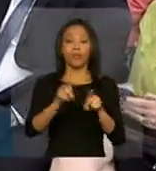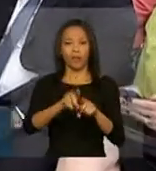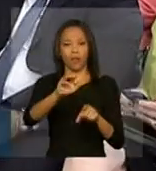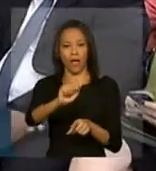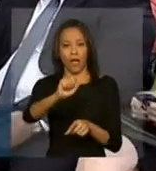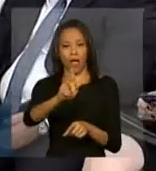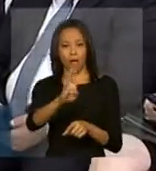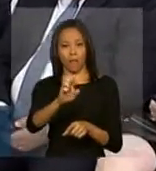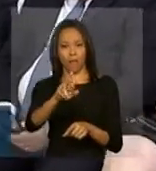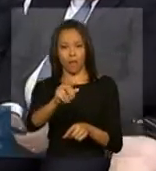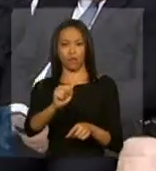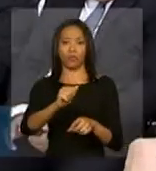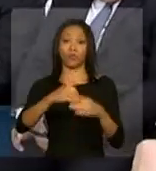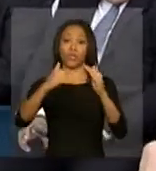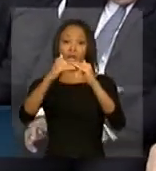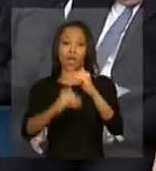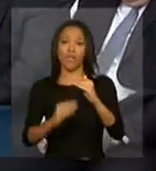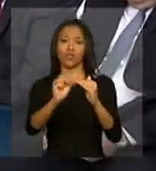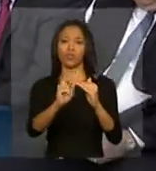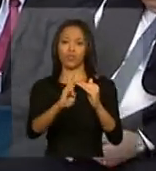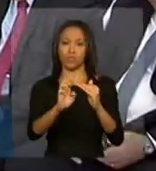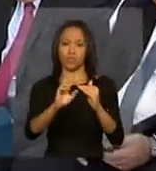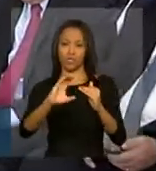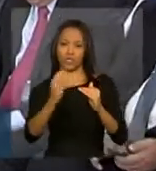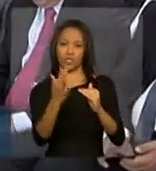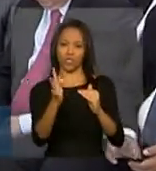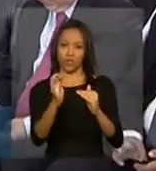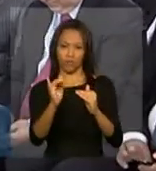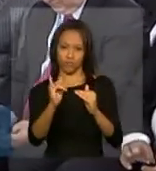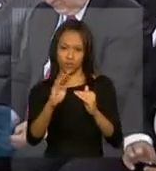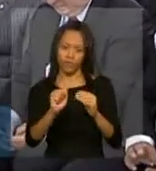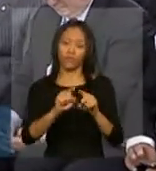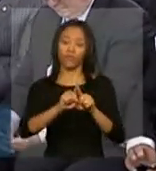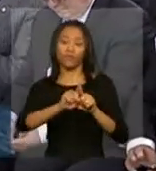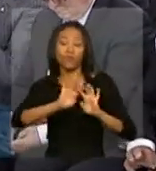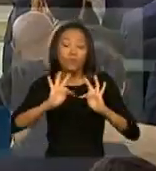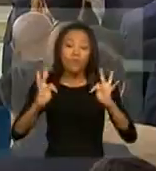Santos, da subchefia de Análise e Acompanhamento de Políticas Governamentais. Todos